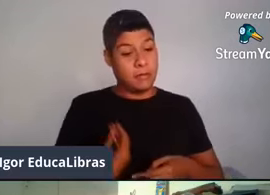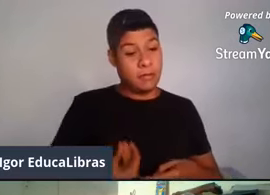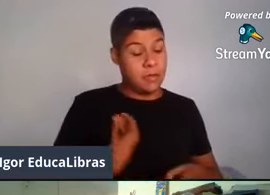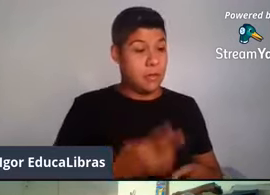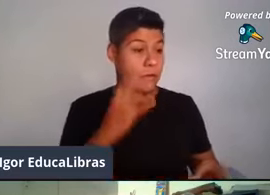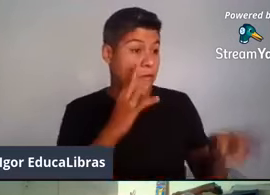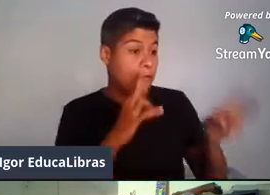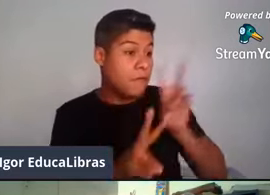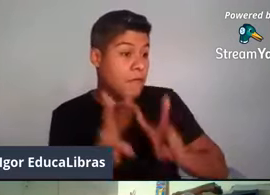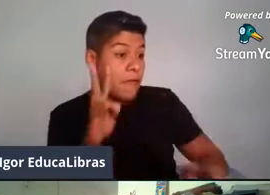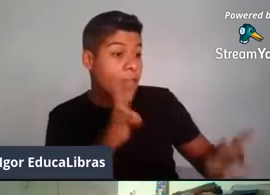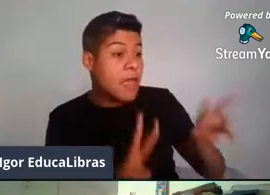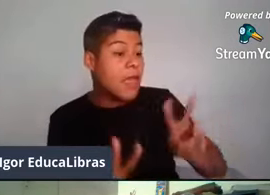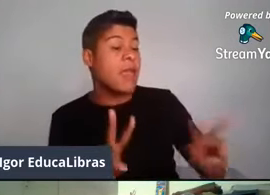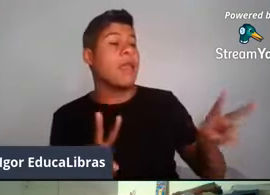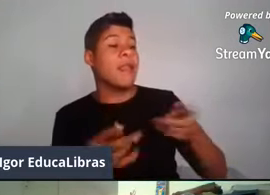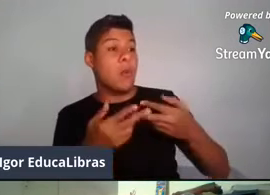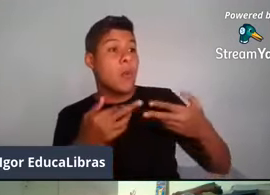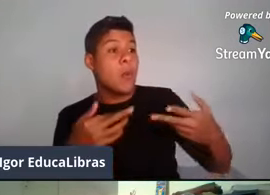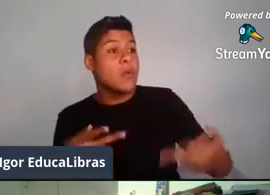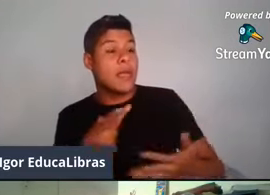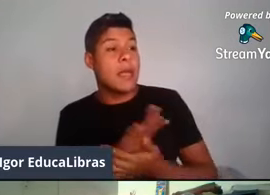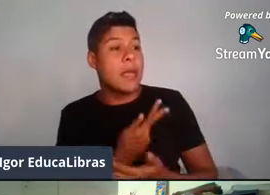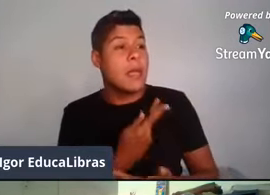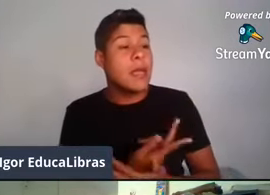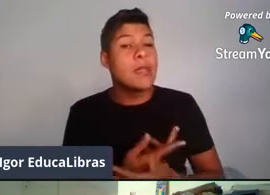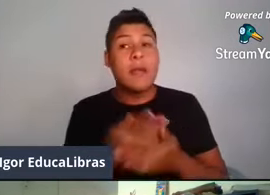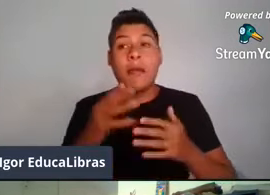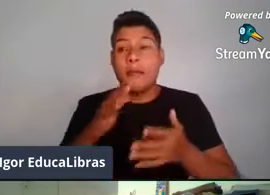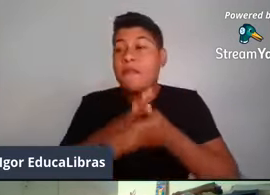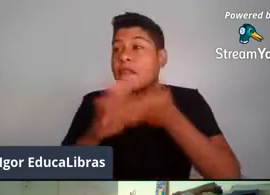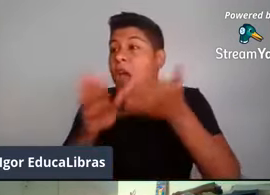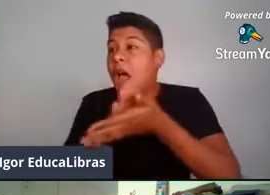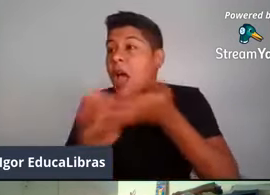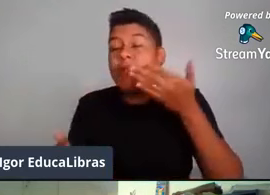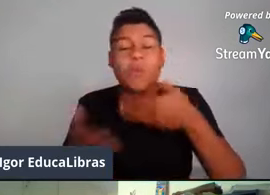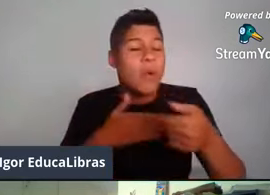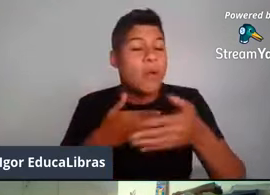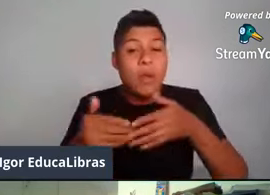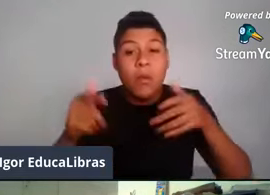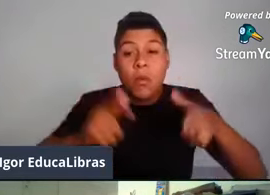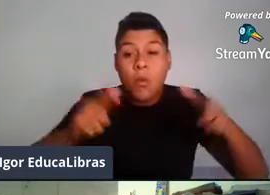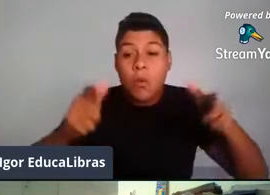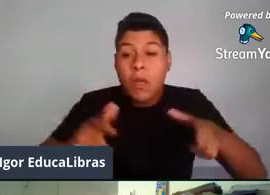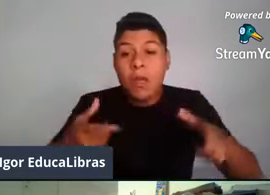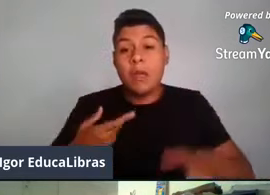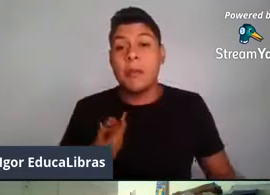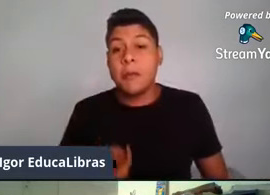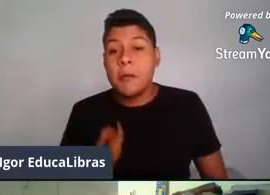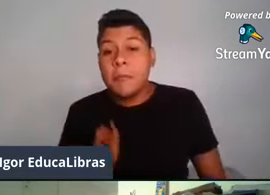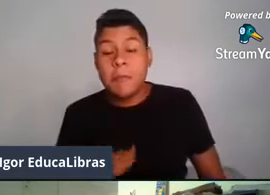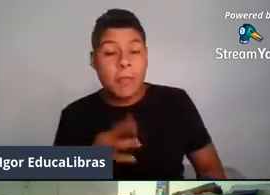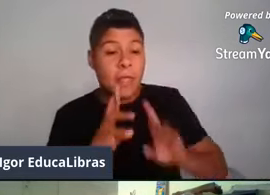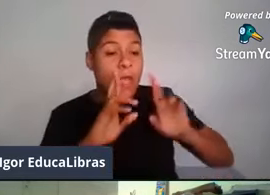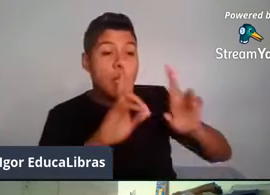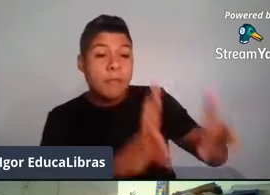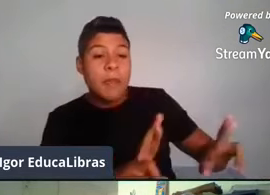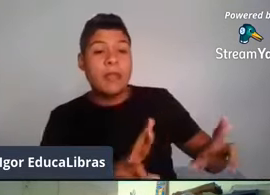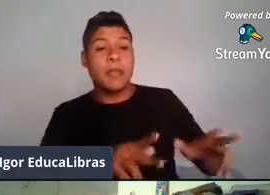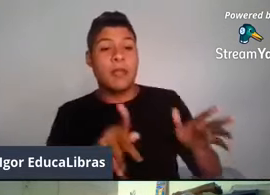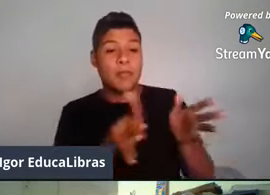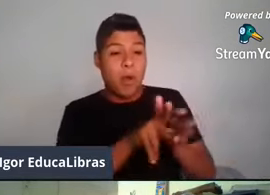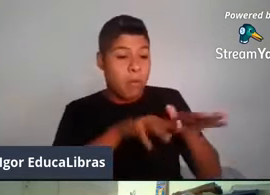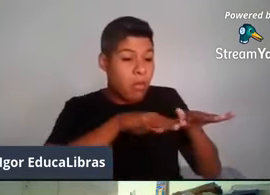tem rebaixamento de guia, você está viajando, onde você estiver. Você vê se tem rebaixamento de guia, se estão respeitando a vaga, enfim,